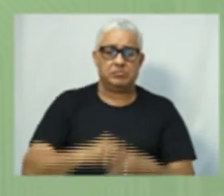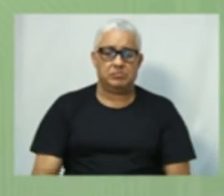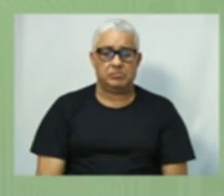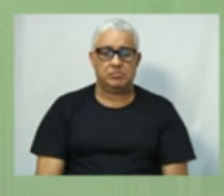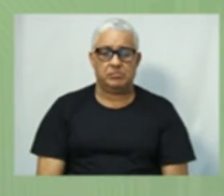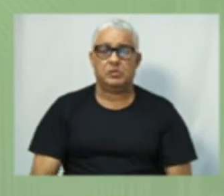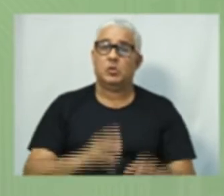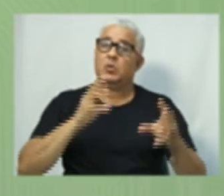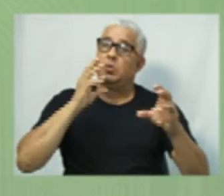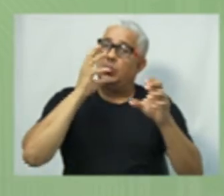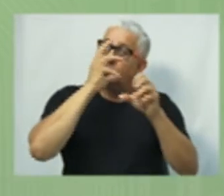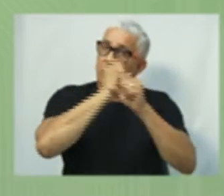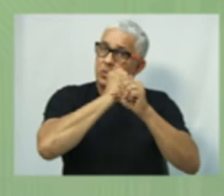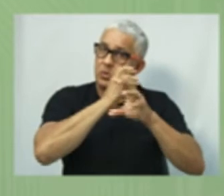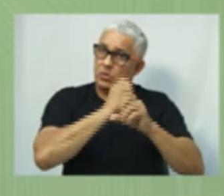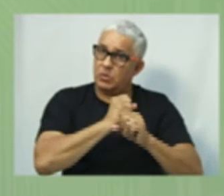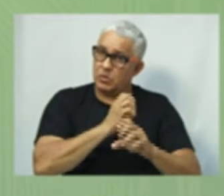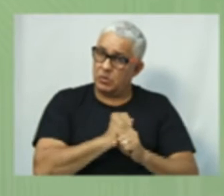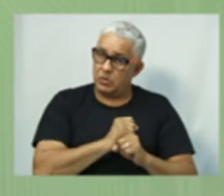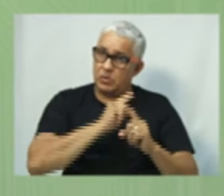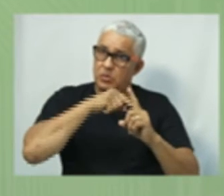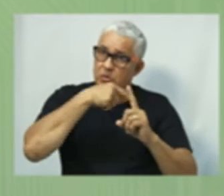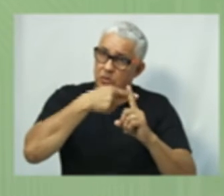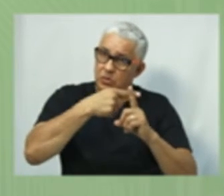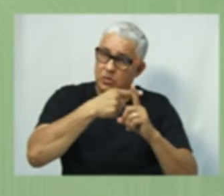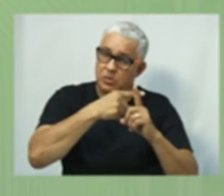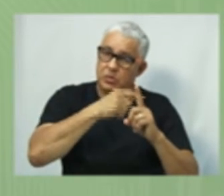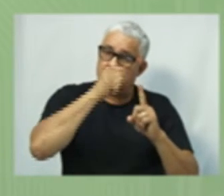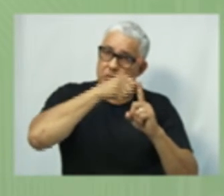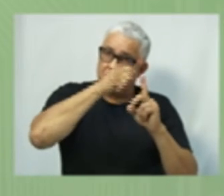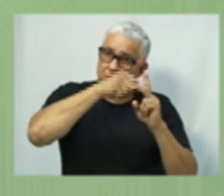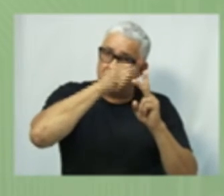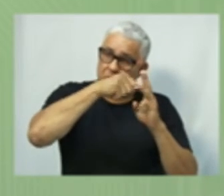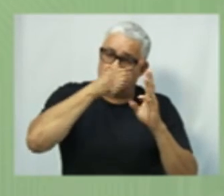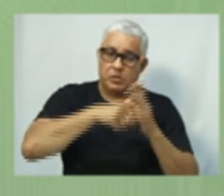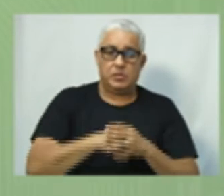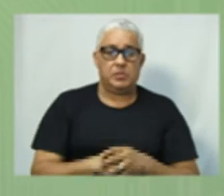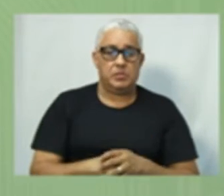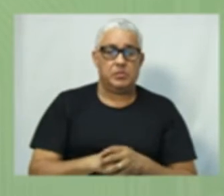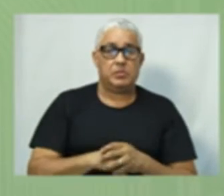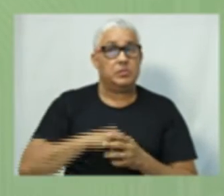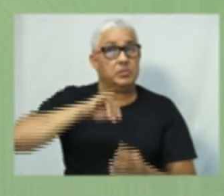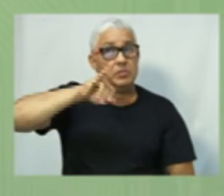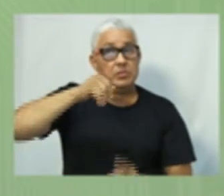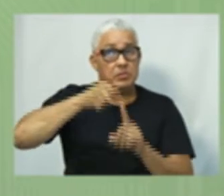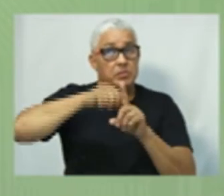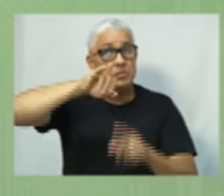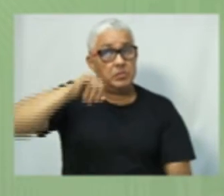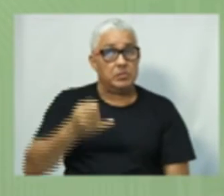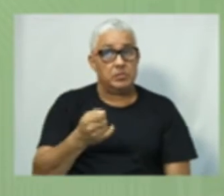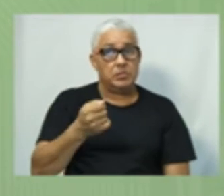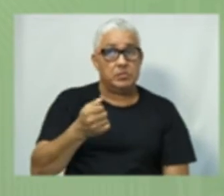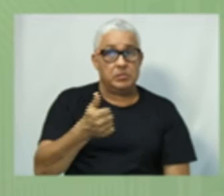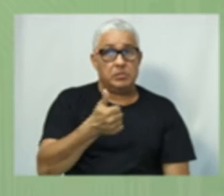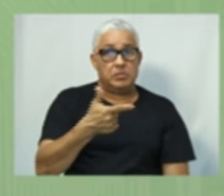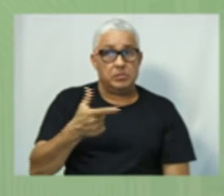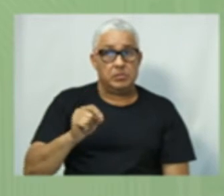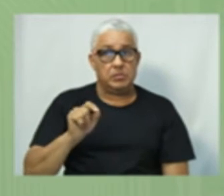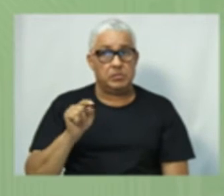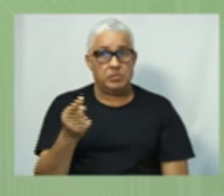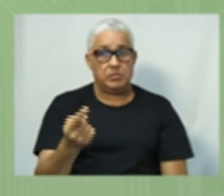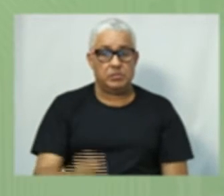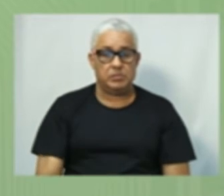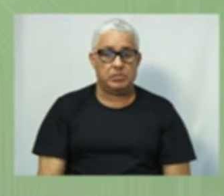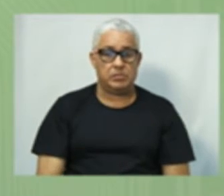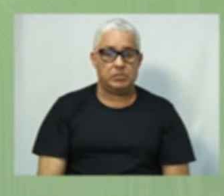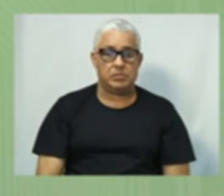a soma do faturamento de cada mês. Qual foi lá do valor de janeiro? 120 mil. O valor